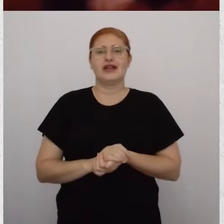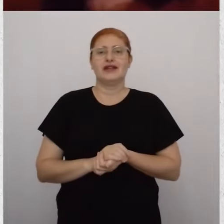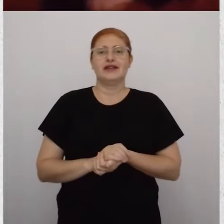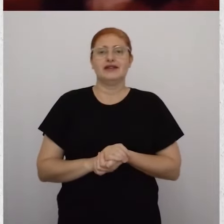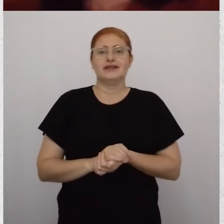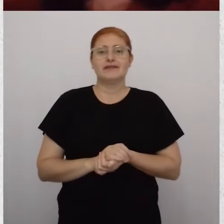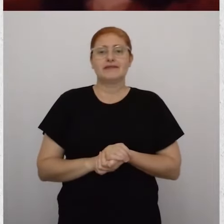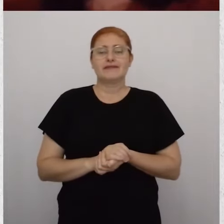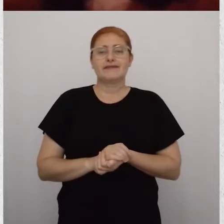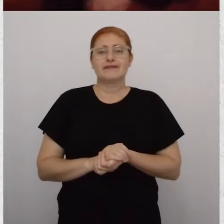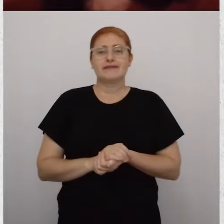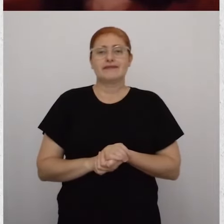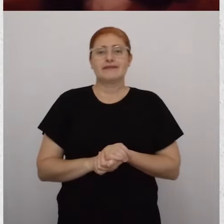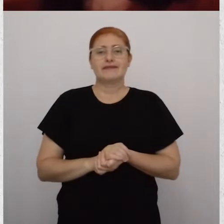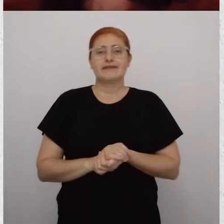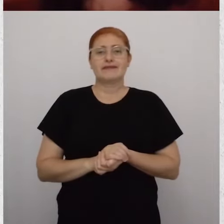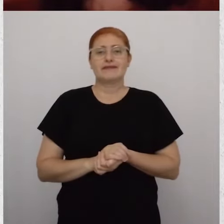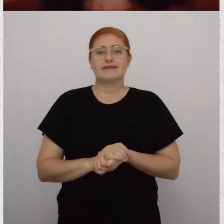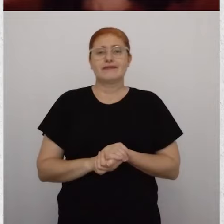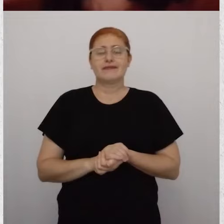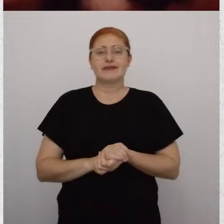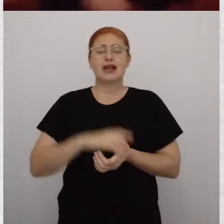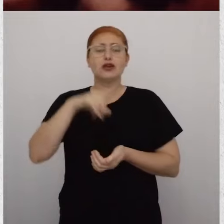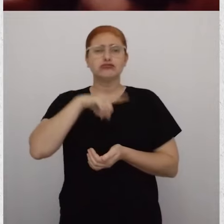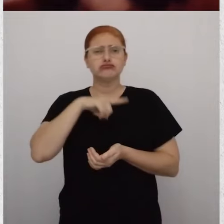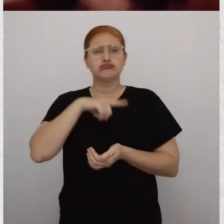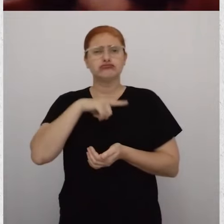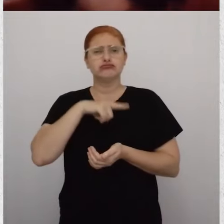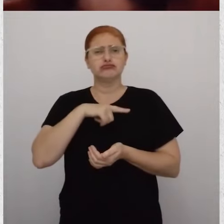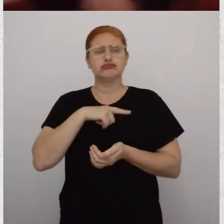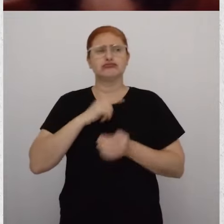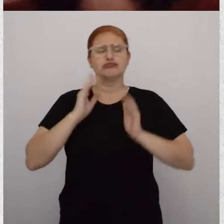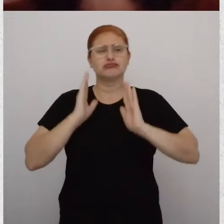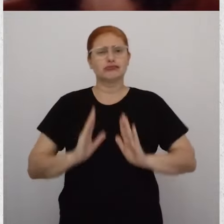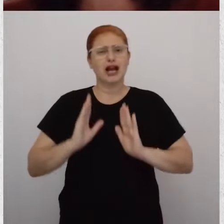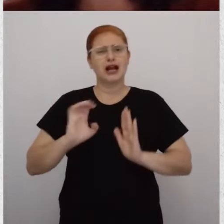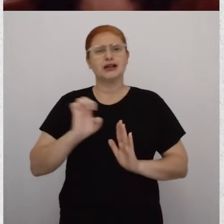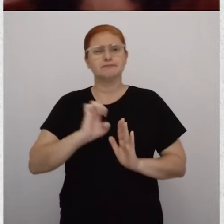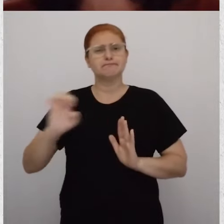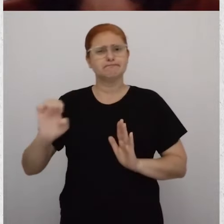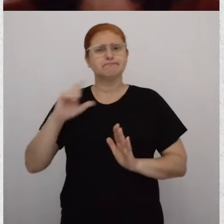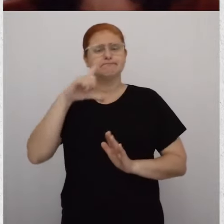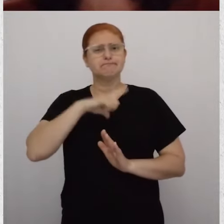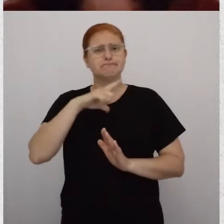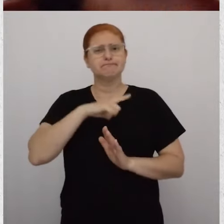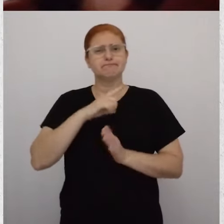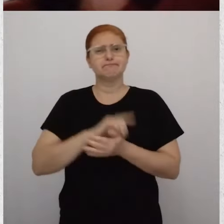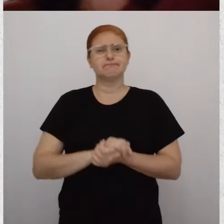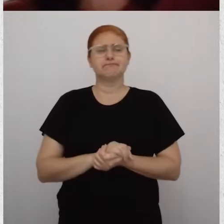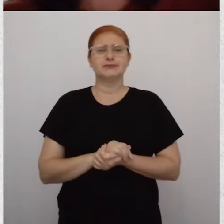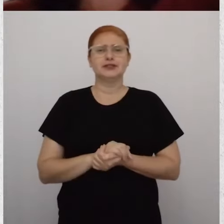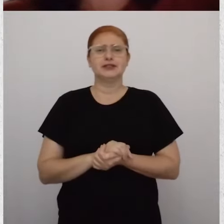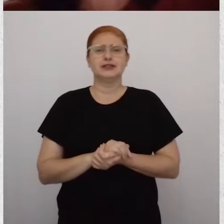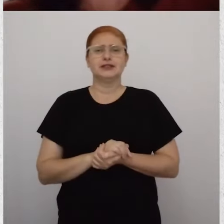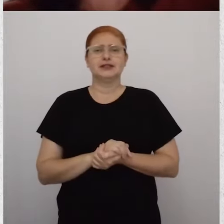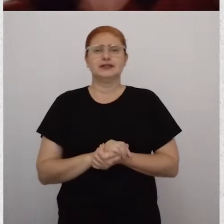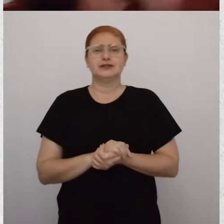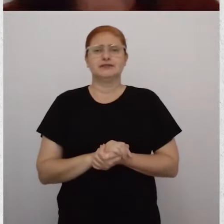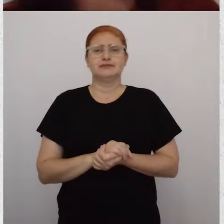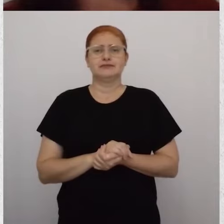né? E tinha uma certa parte da esquerda que tinha um discurso meio comum que